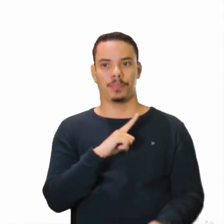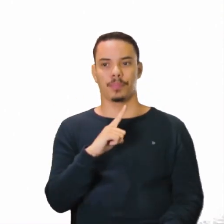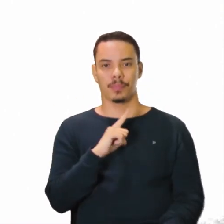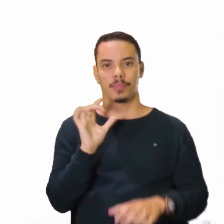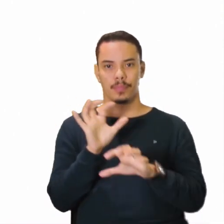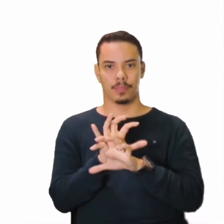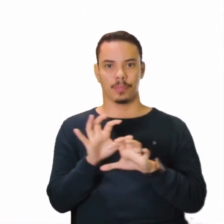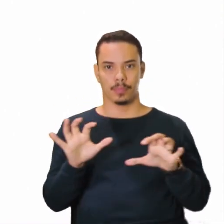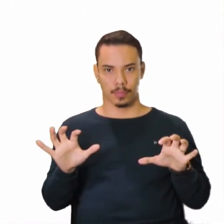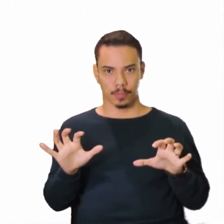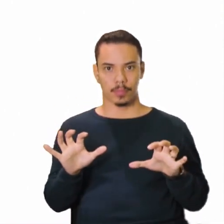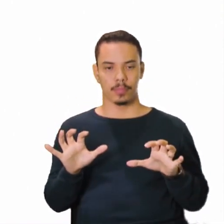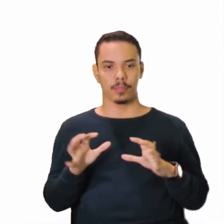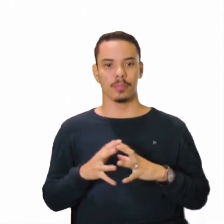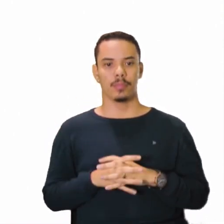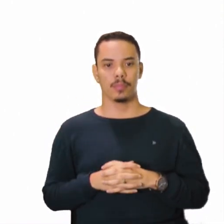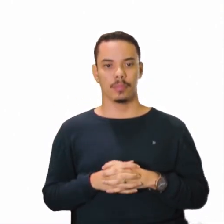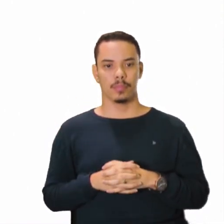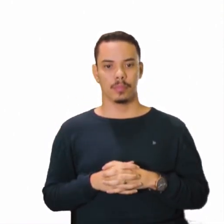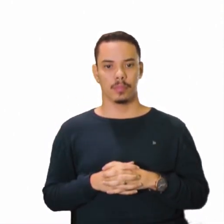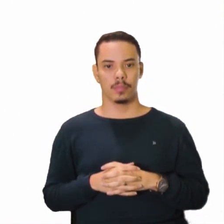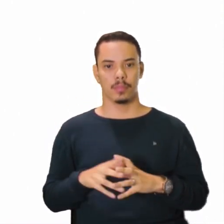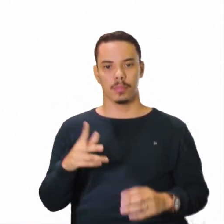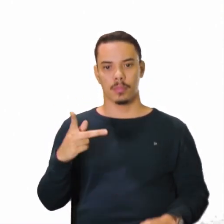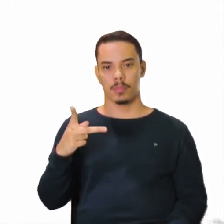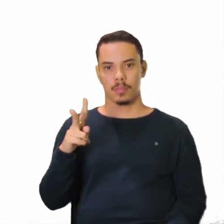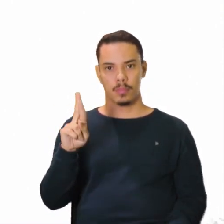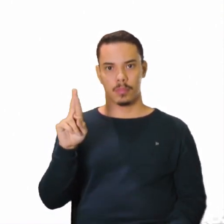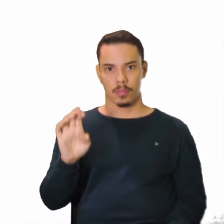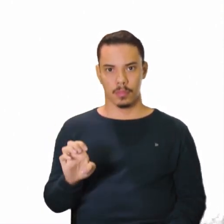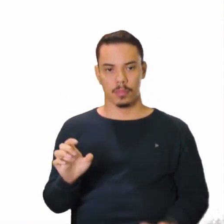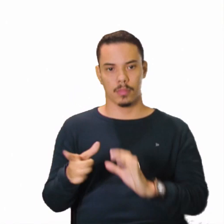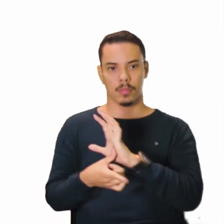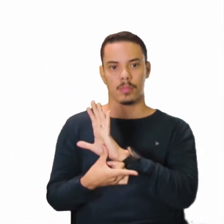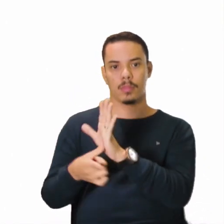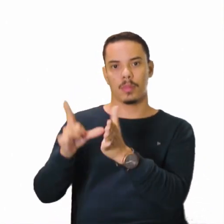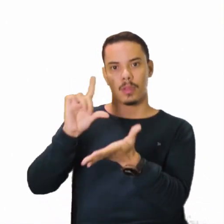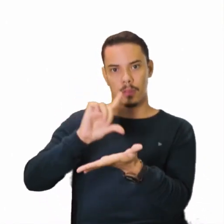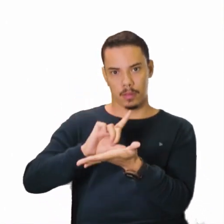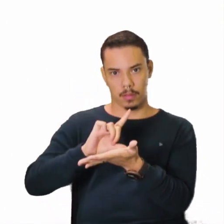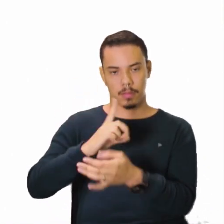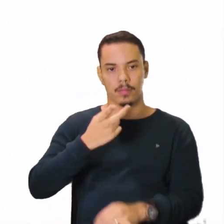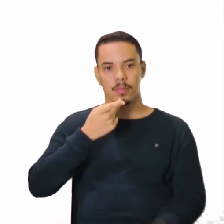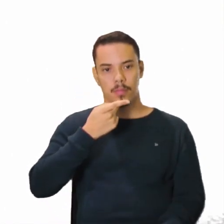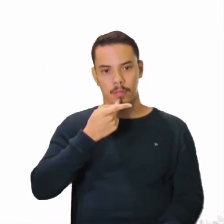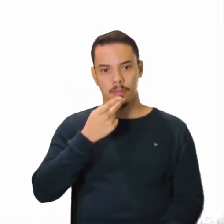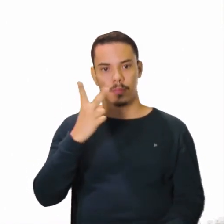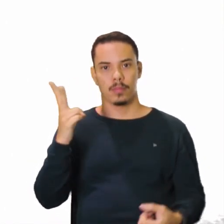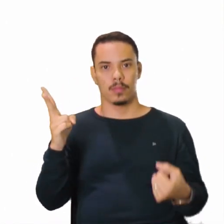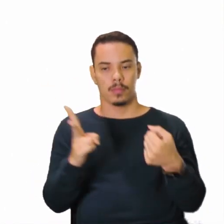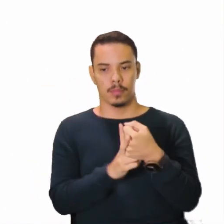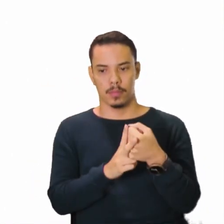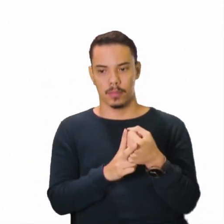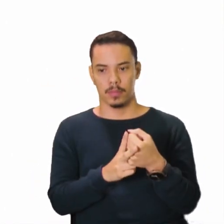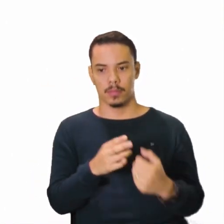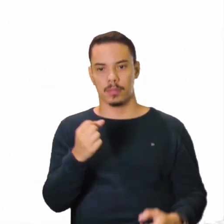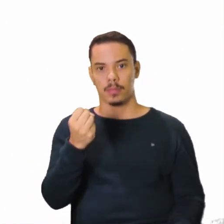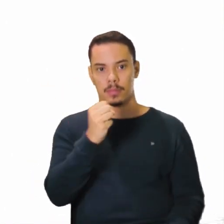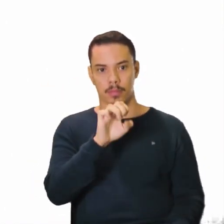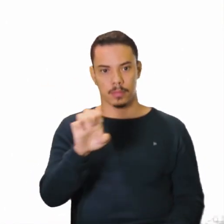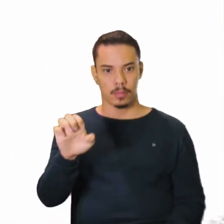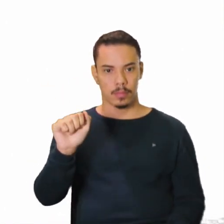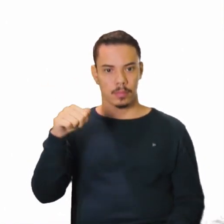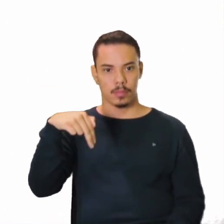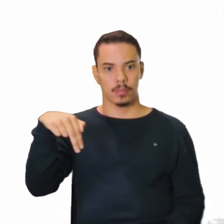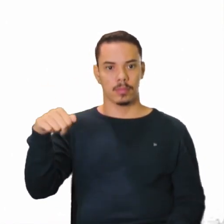essa palavra aí pré, antecipando, certo? Esse verbo. Se Ana